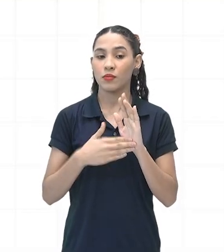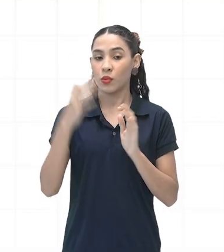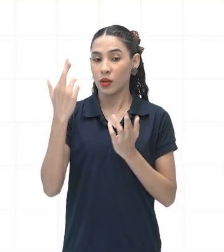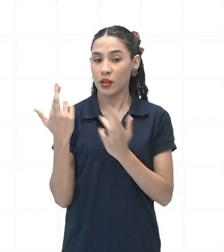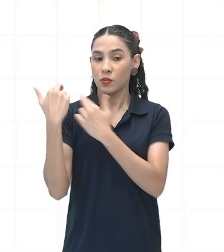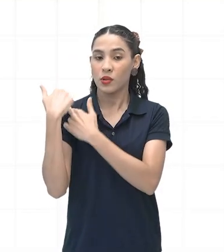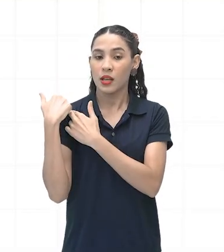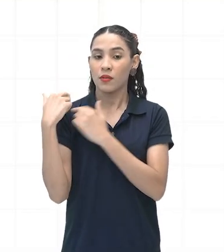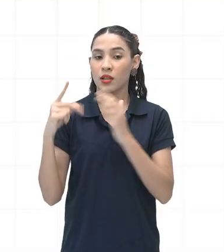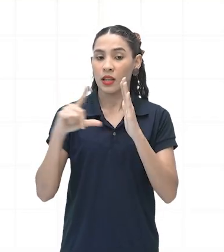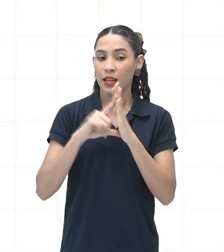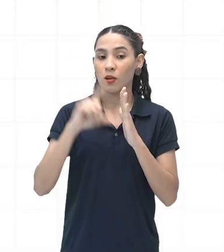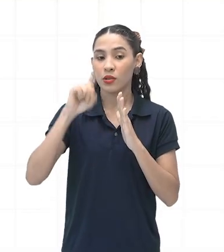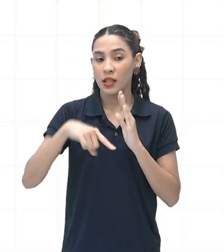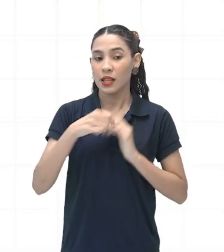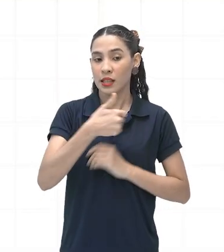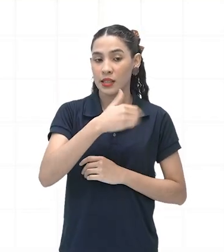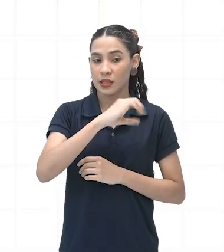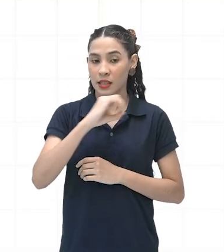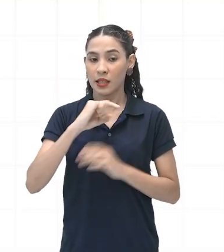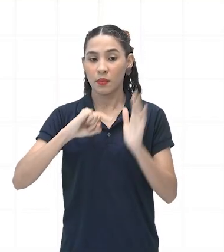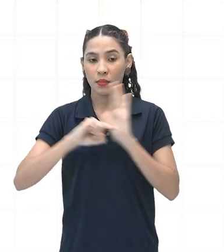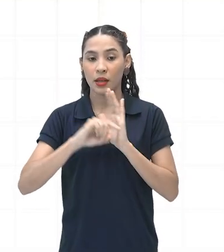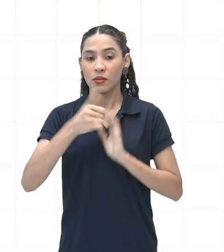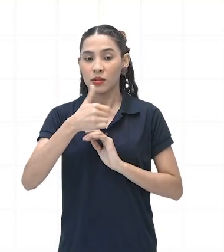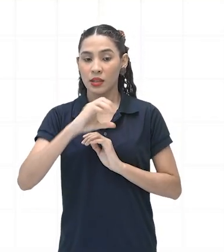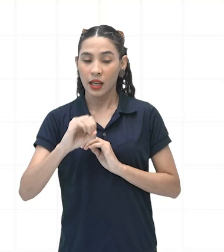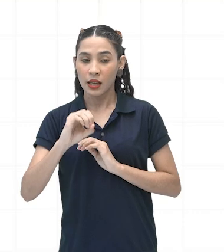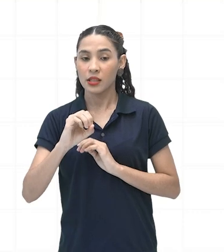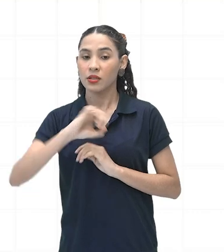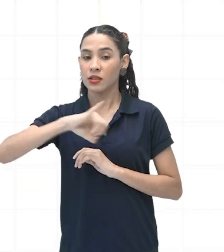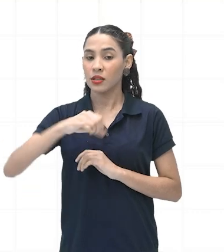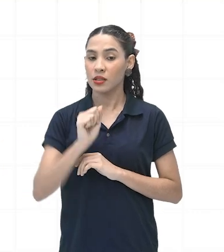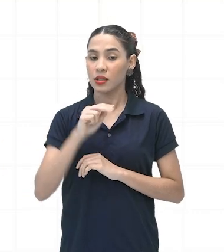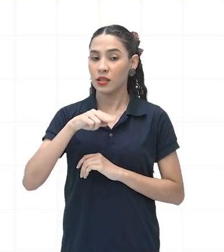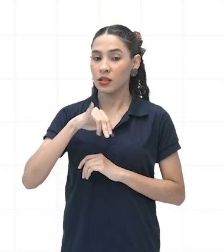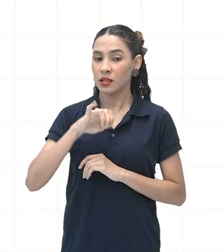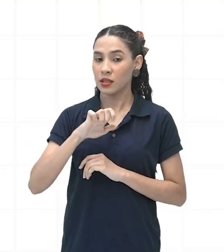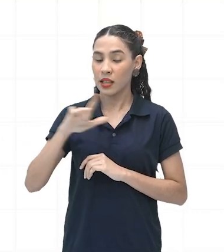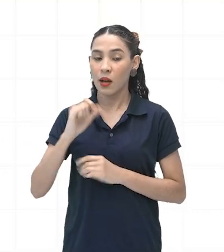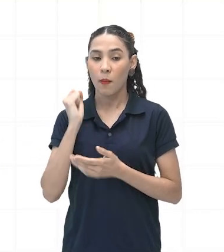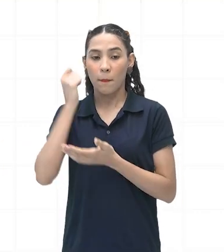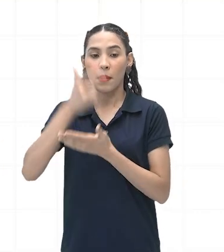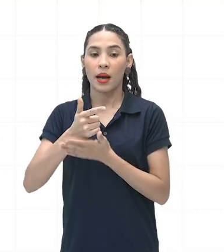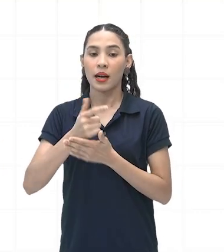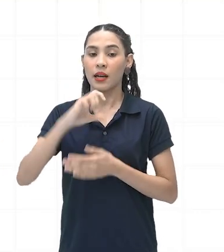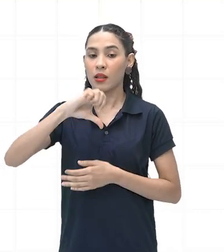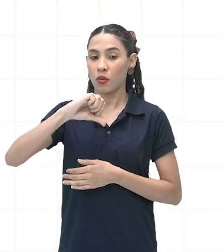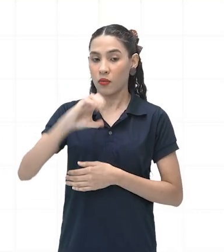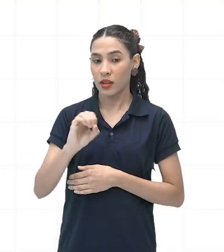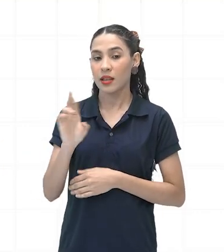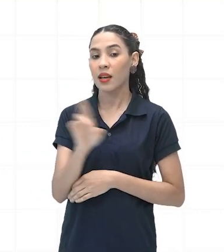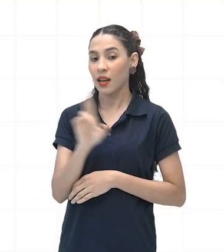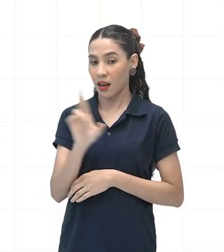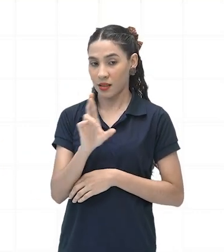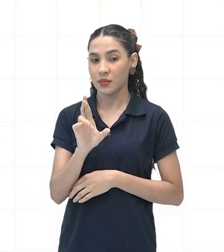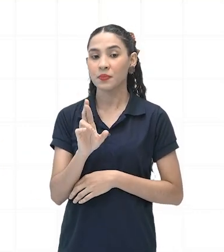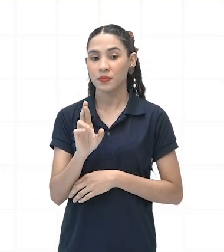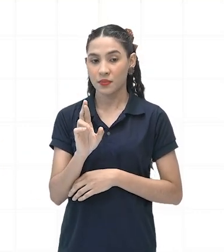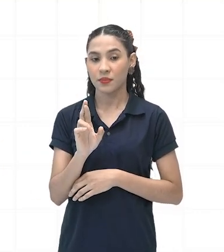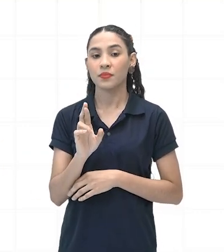vai ser 100 menos 10 e o vendedor vai pagar, o Janiel irá pagar R$90,